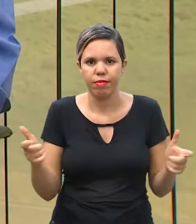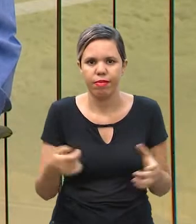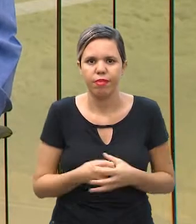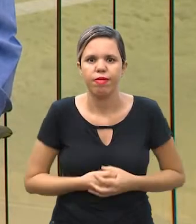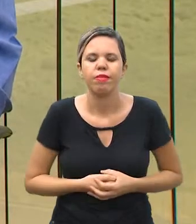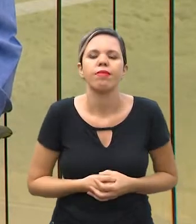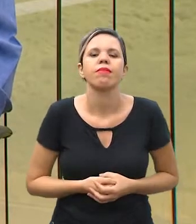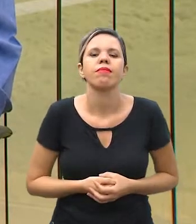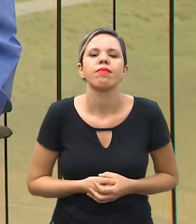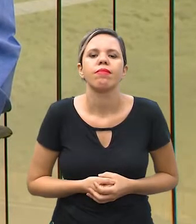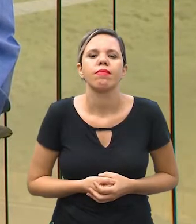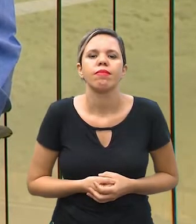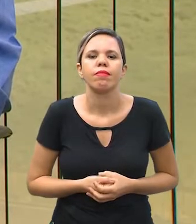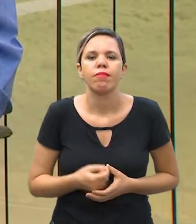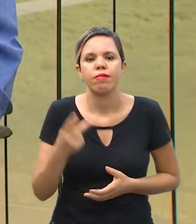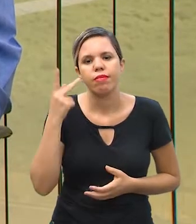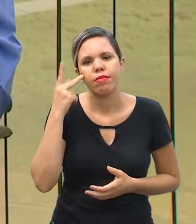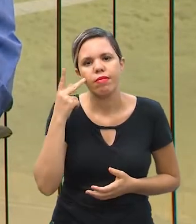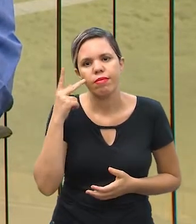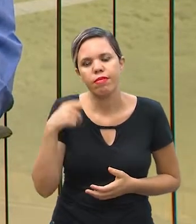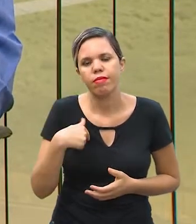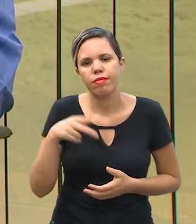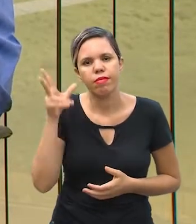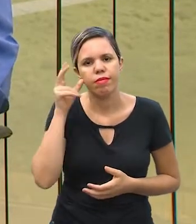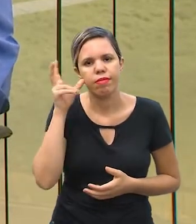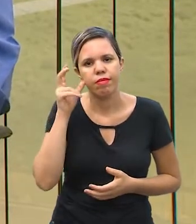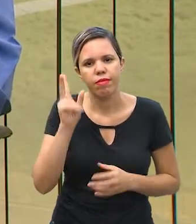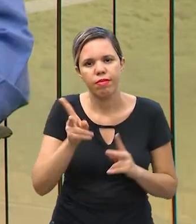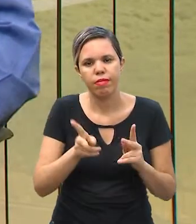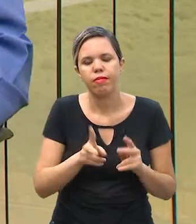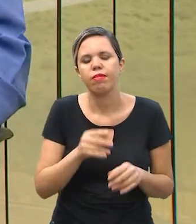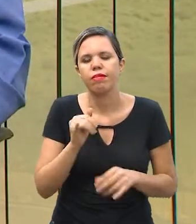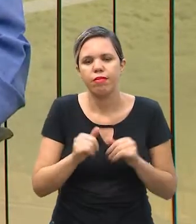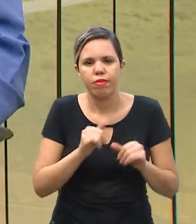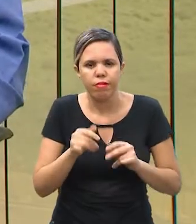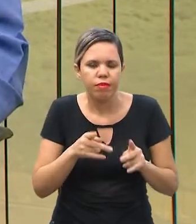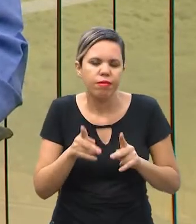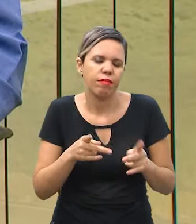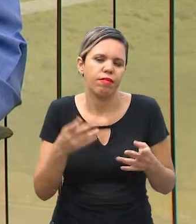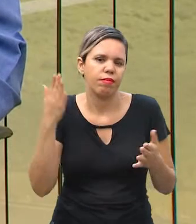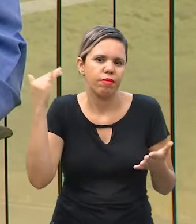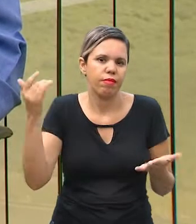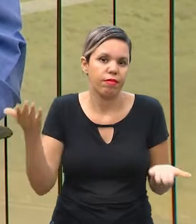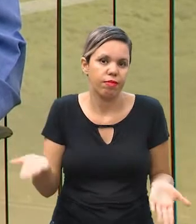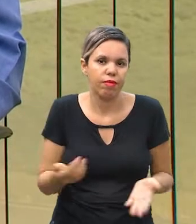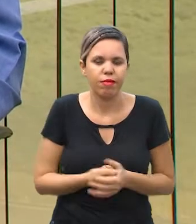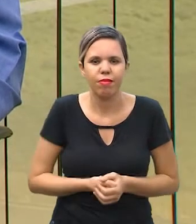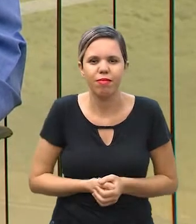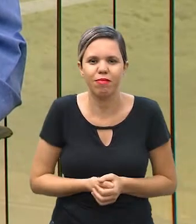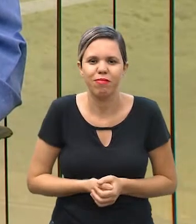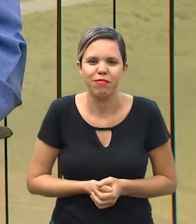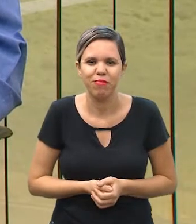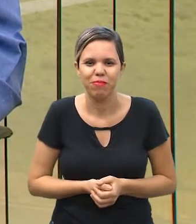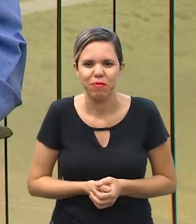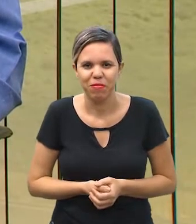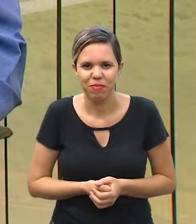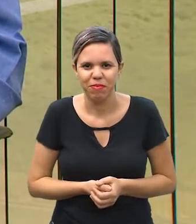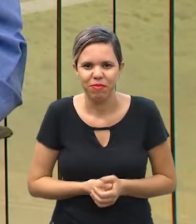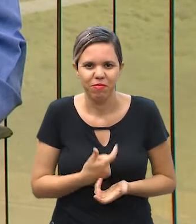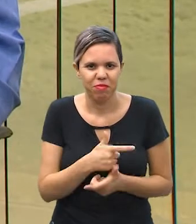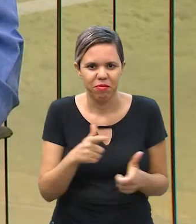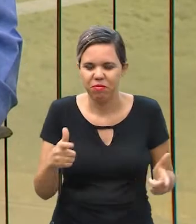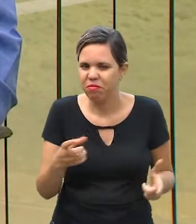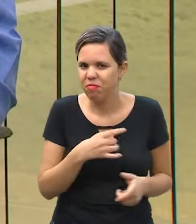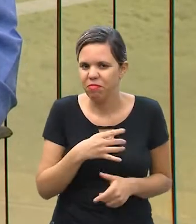né? E São Paulo, né? Que a gente ouvia muito falar, que sempre era famoso e tal. Então, eu não